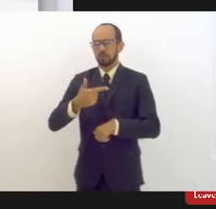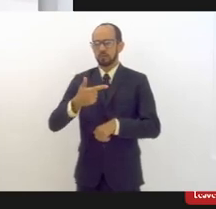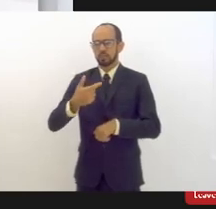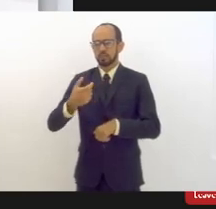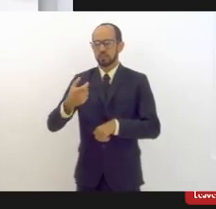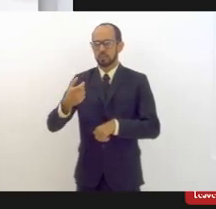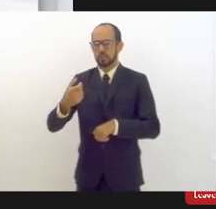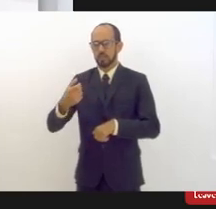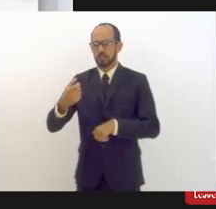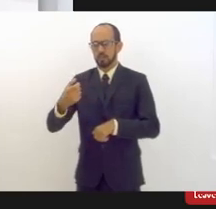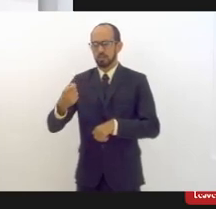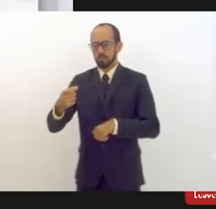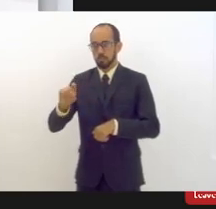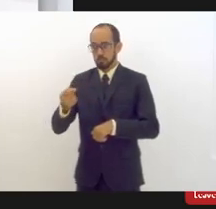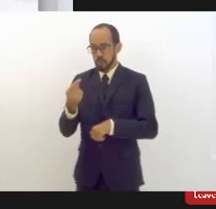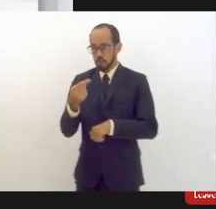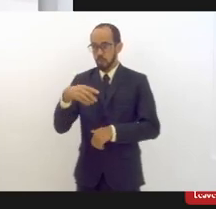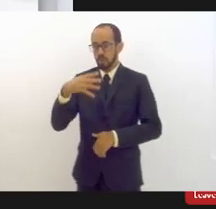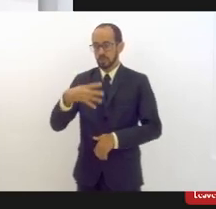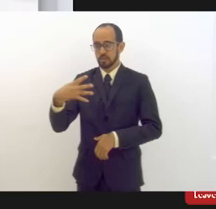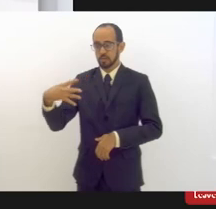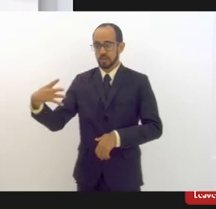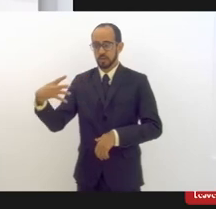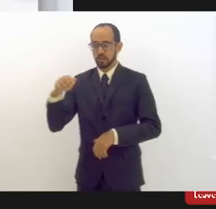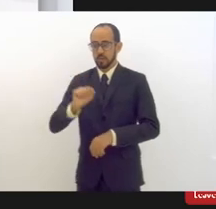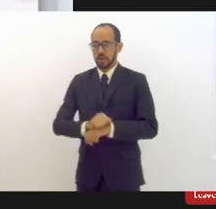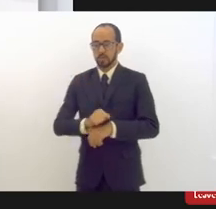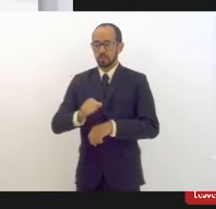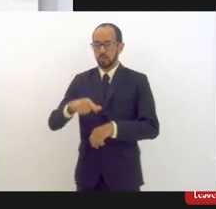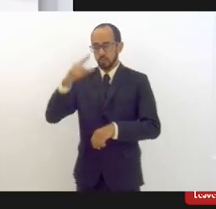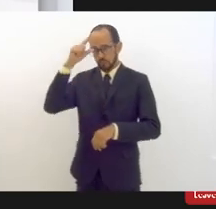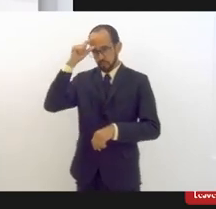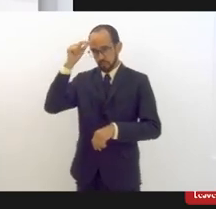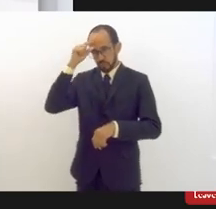20.444 professores com pós-graduação lá do senso,